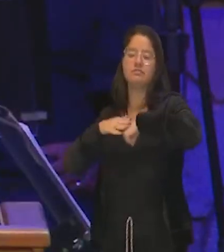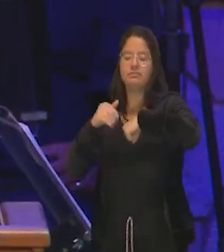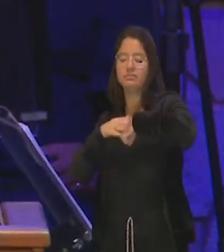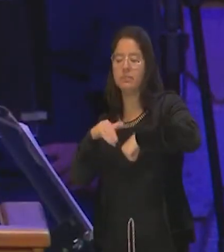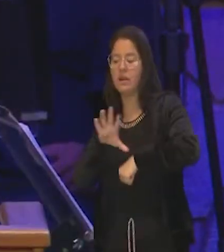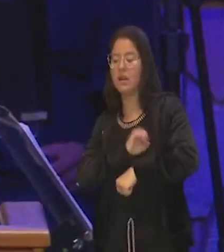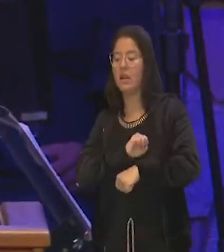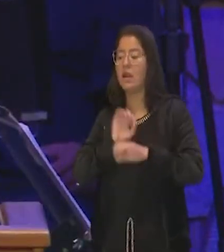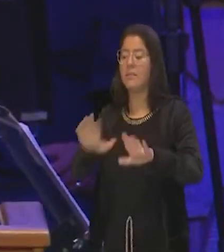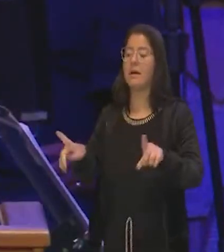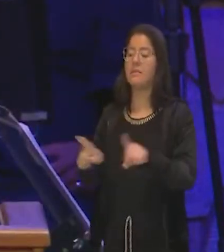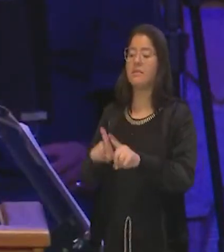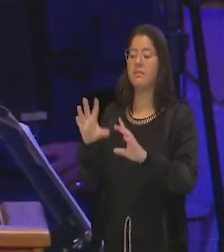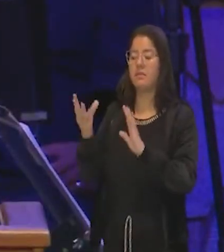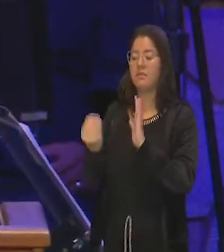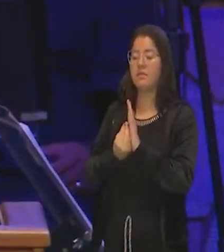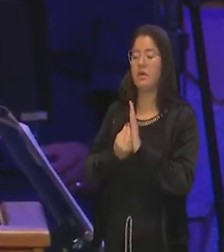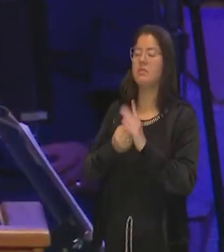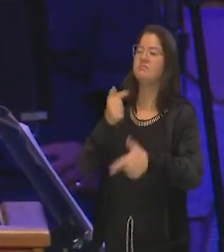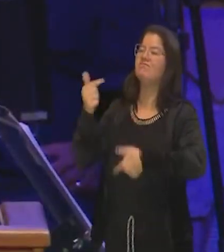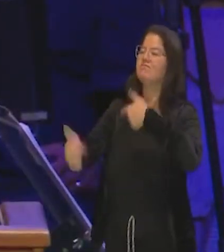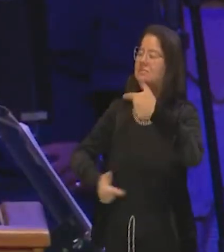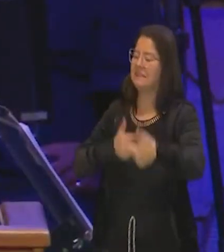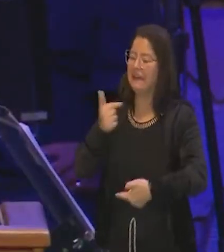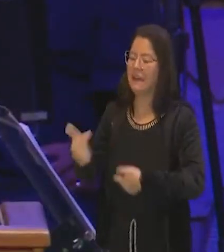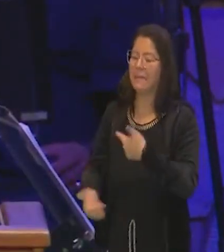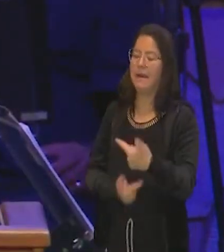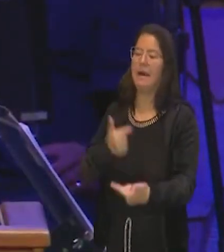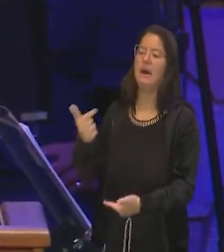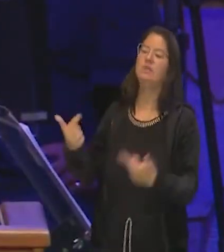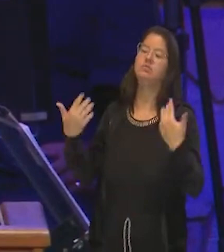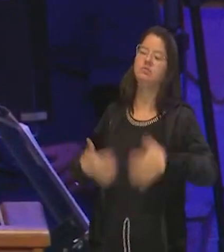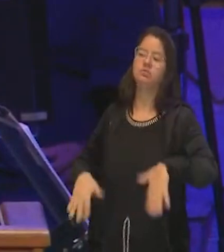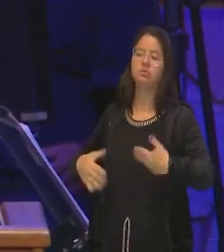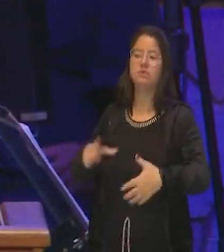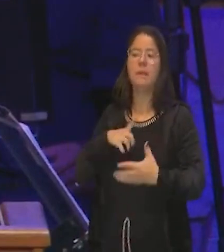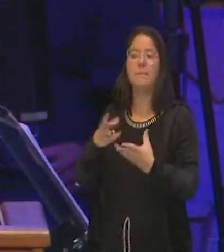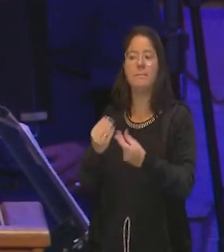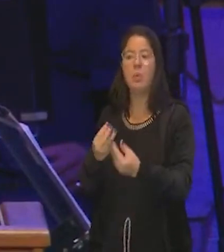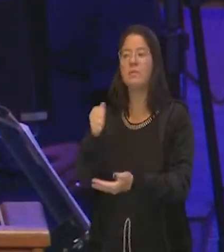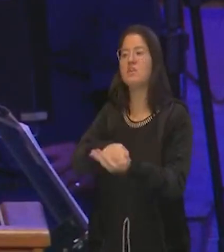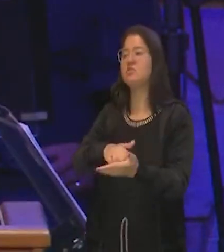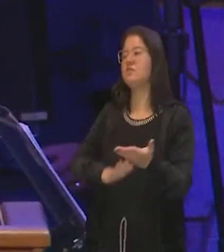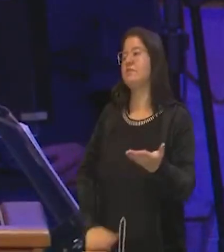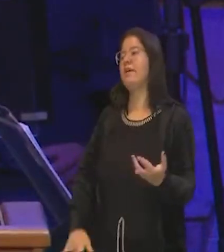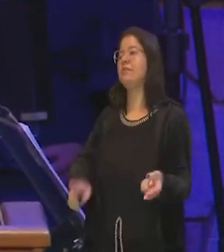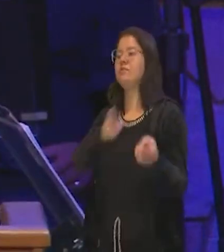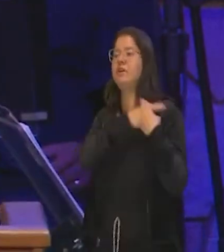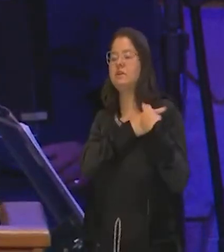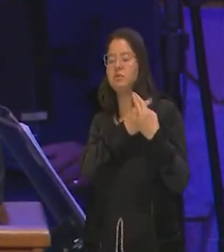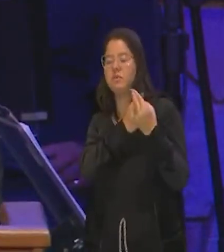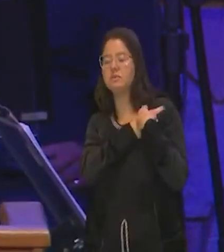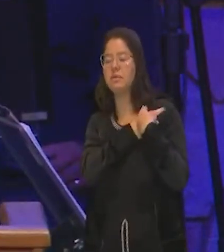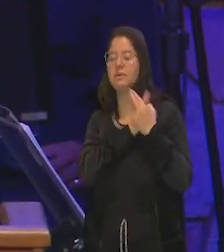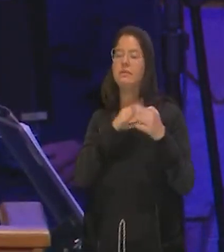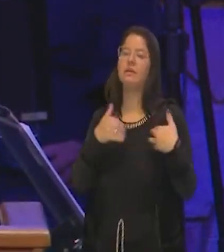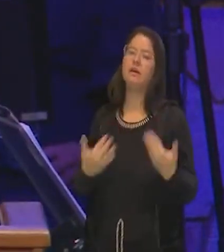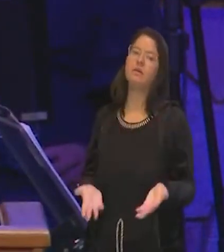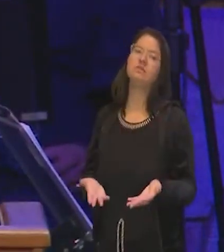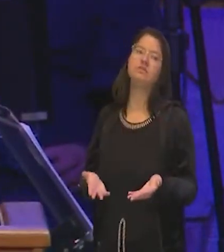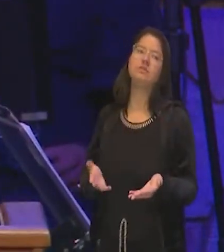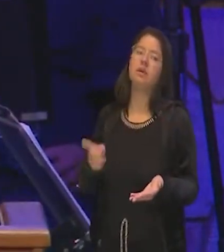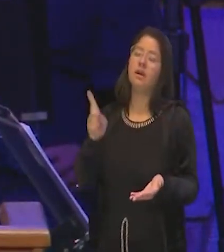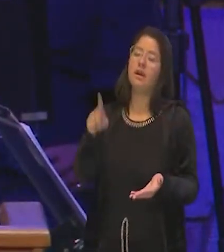mas também uma igreja pelo seu volume de trabalho, pelo seu volume ministerial e pelas suas responsabilidades, elas